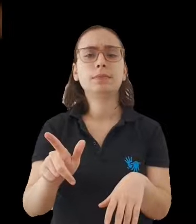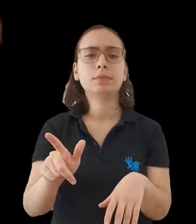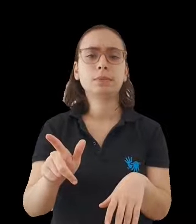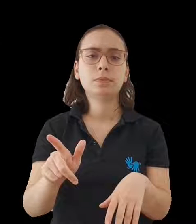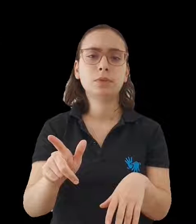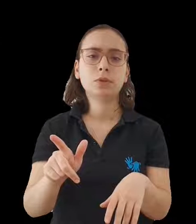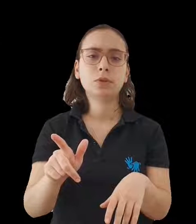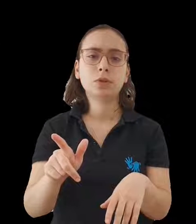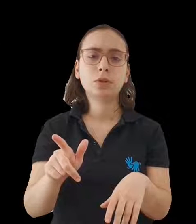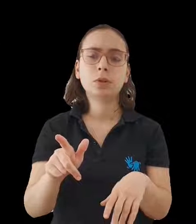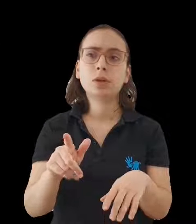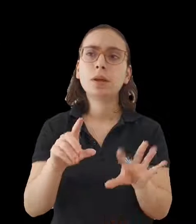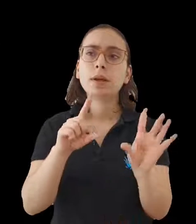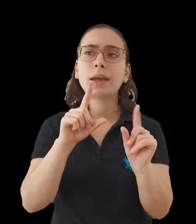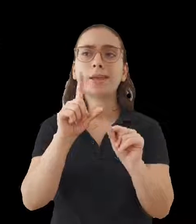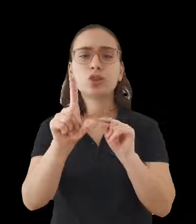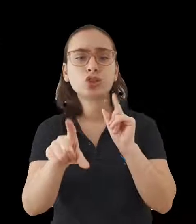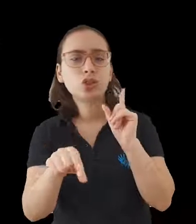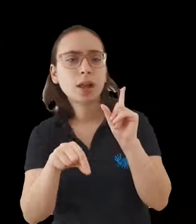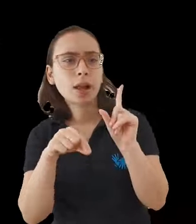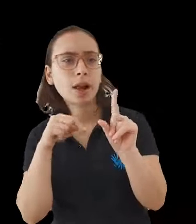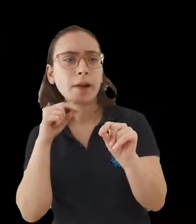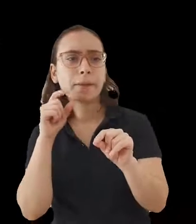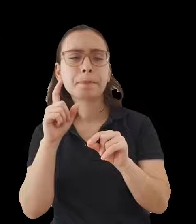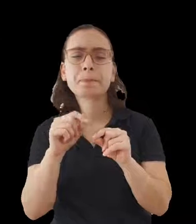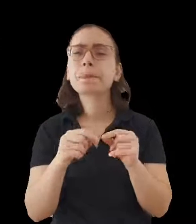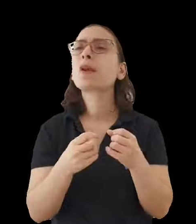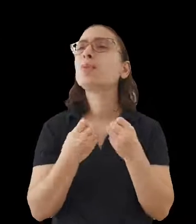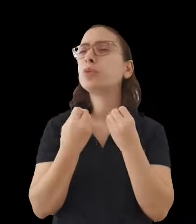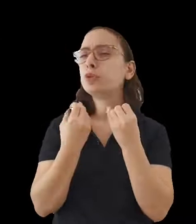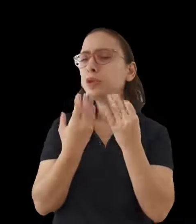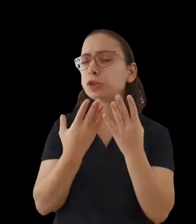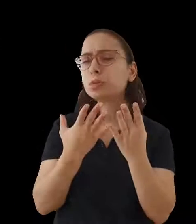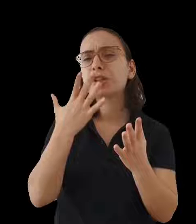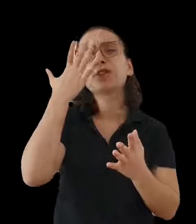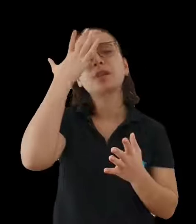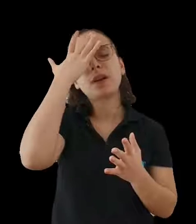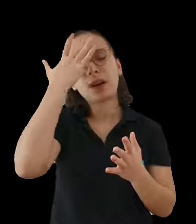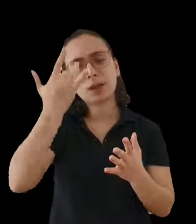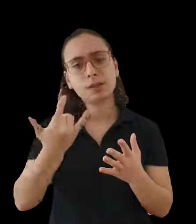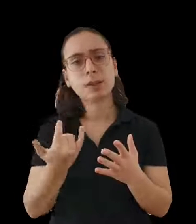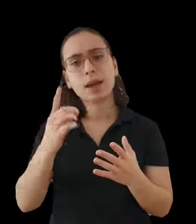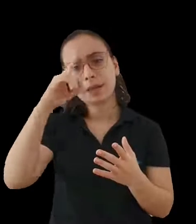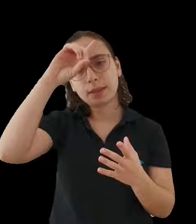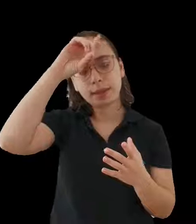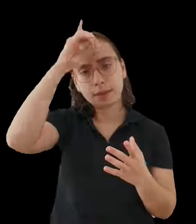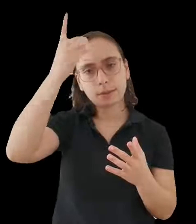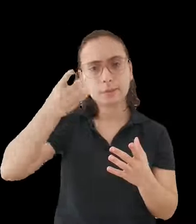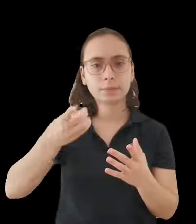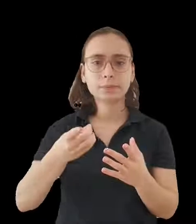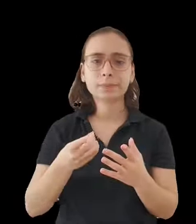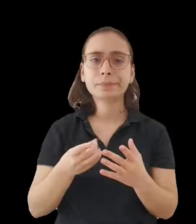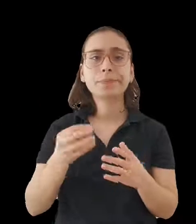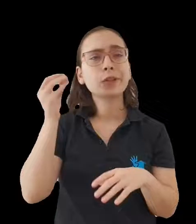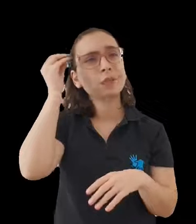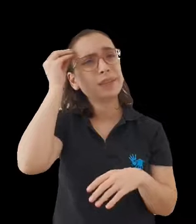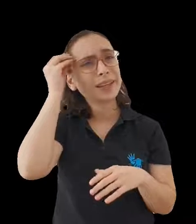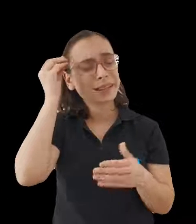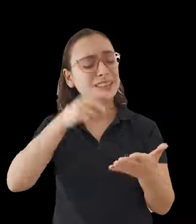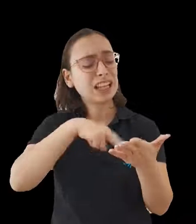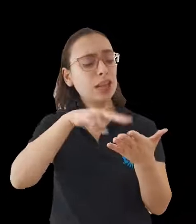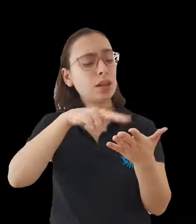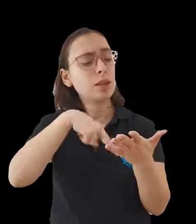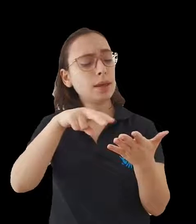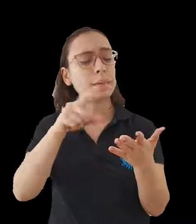rechear, sabe? Fica muito mais fácil. Então a ideia é, não tenta decorar palavra